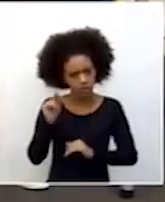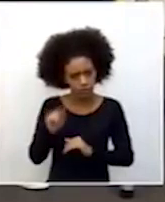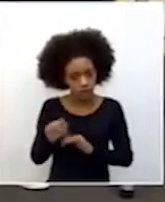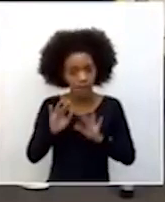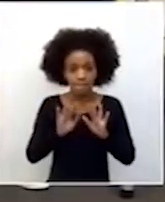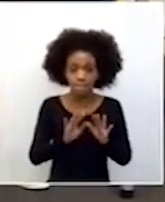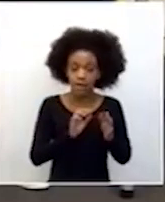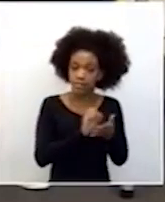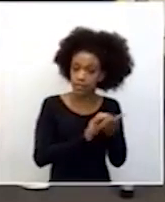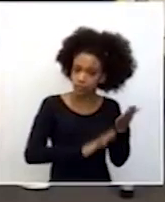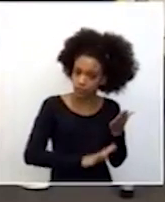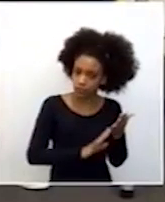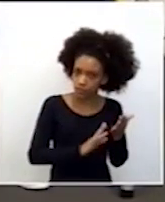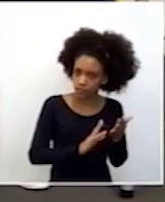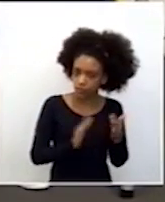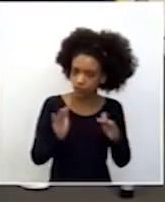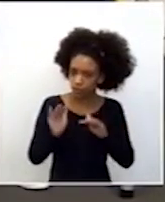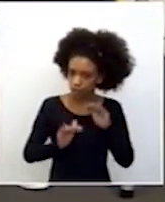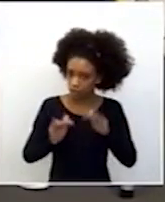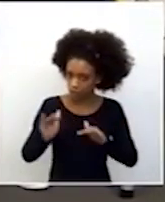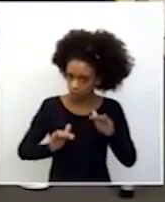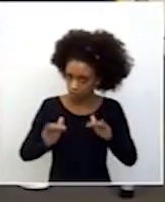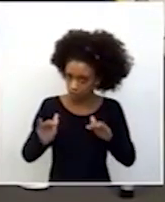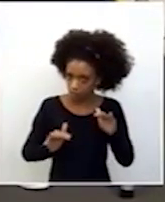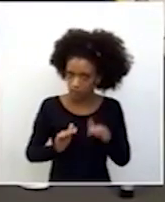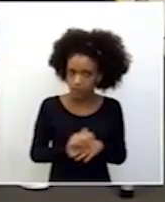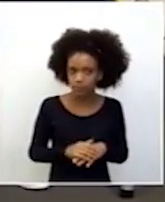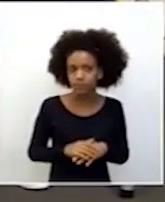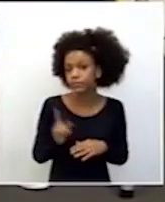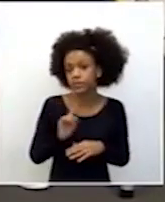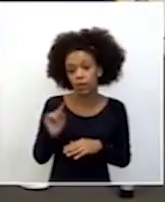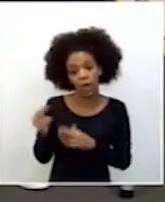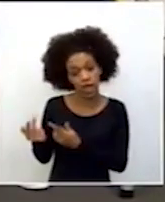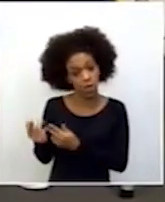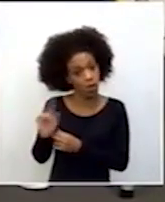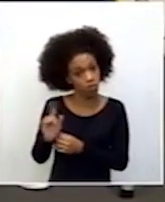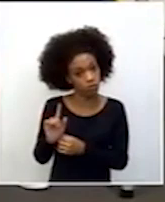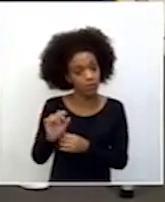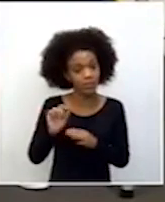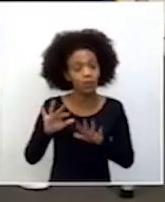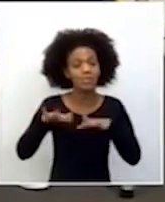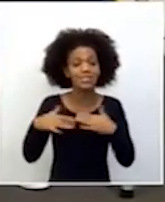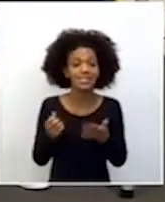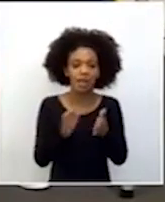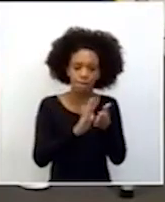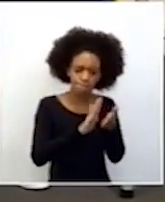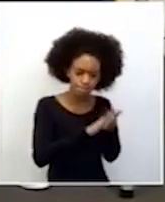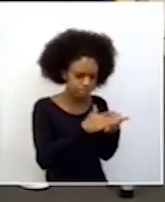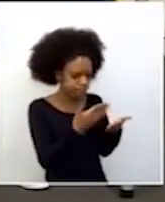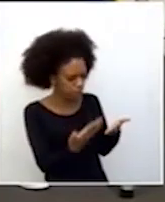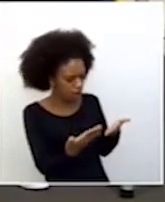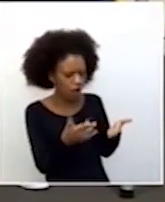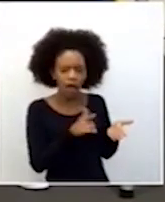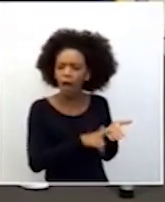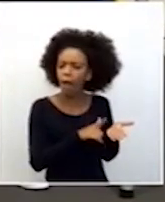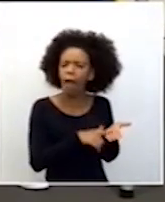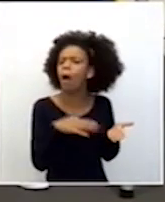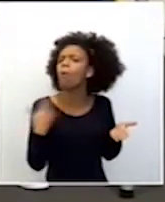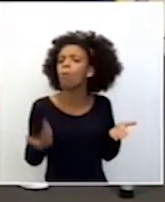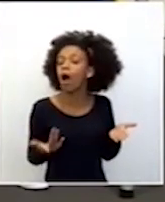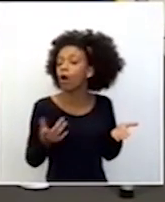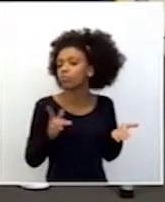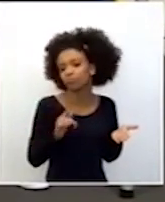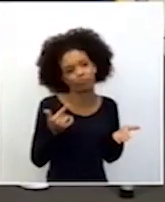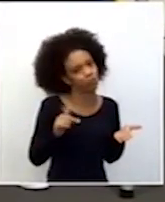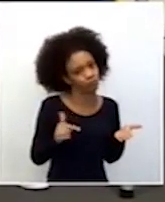as atividades seguem paralelas, né? Não é aquela que está lá. Então, se eles abrirem o caderno e perguntarem que página, não é. Ah,